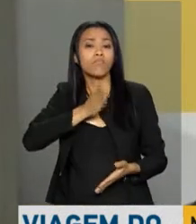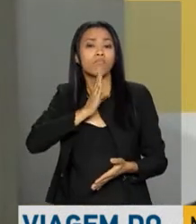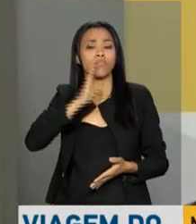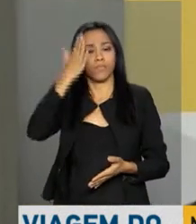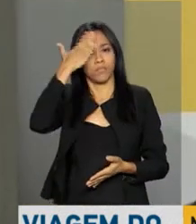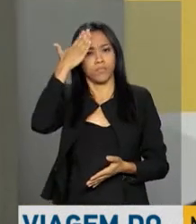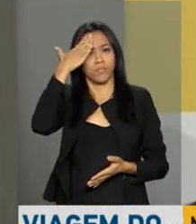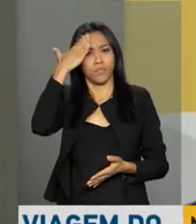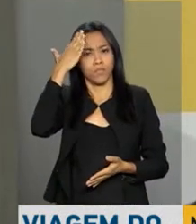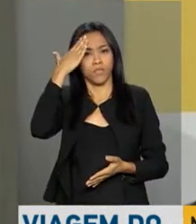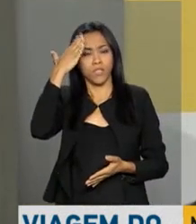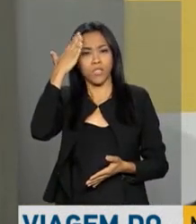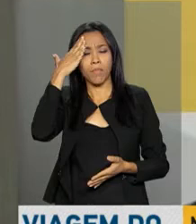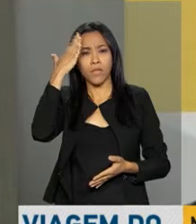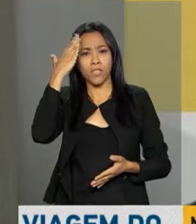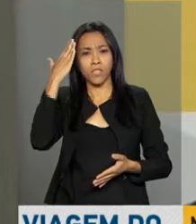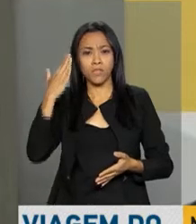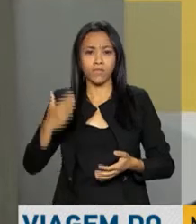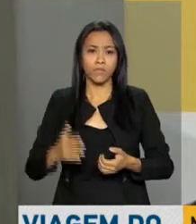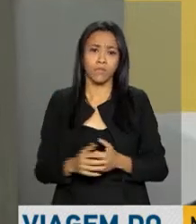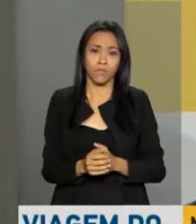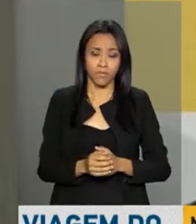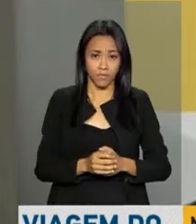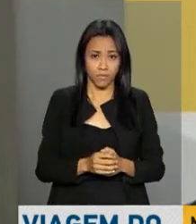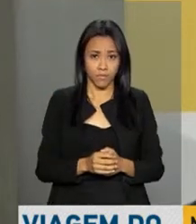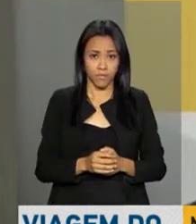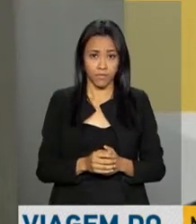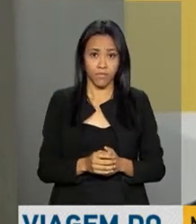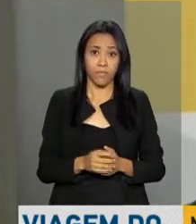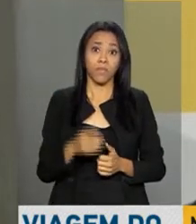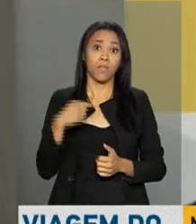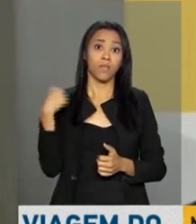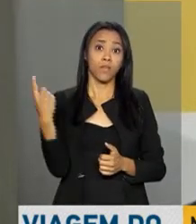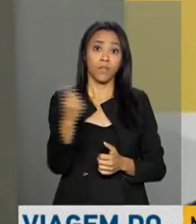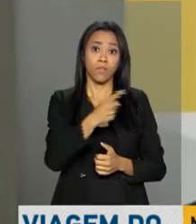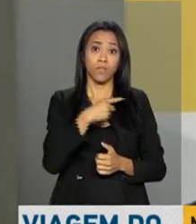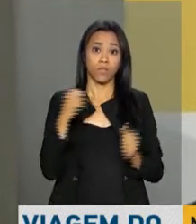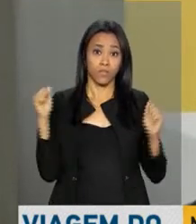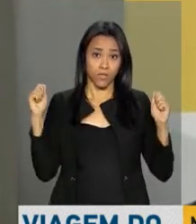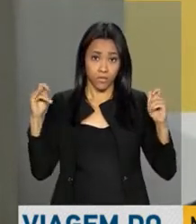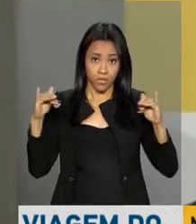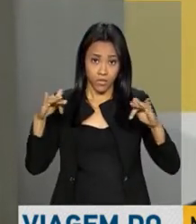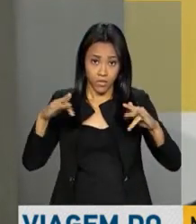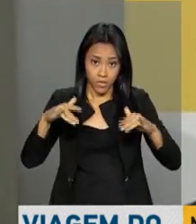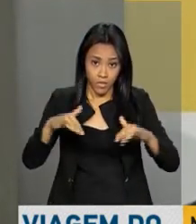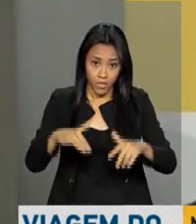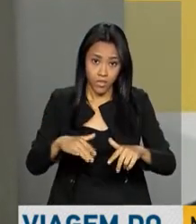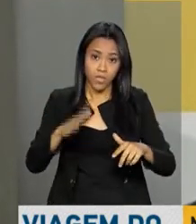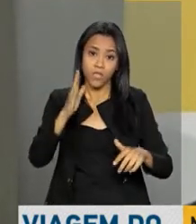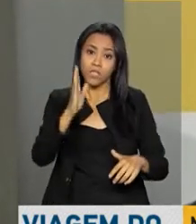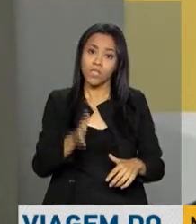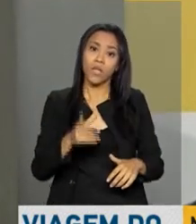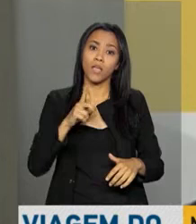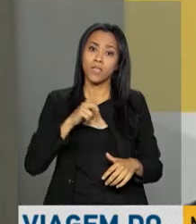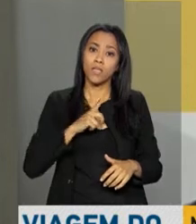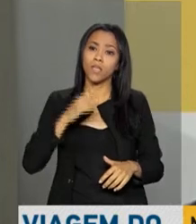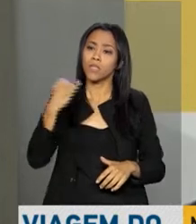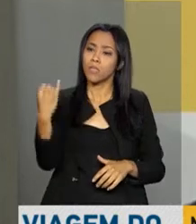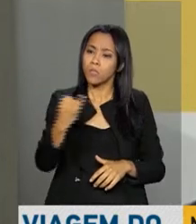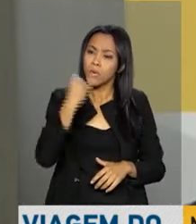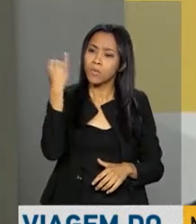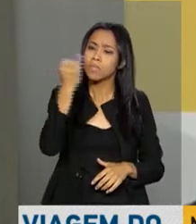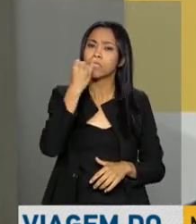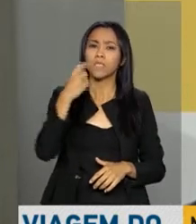e vejo que muitos dos que estão aqui já tem importantes investimentos